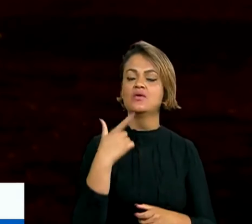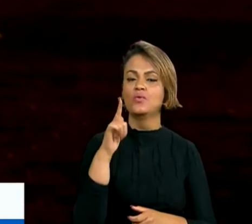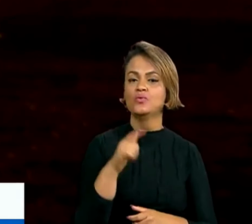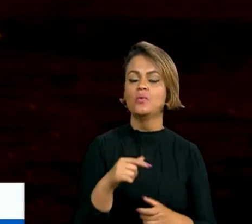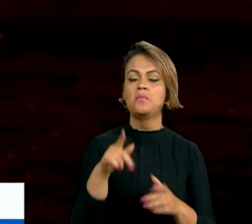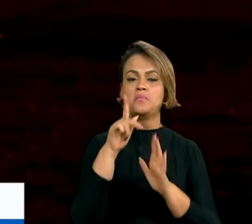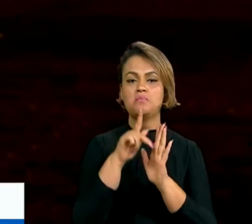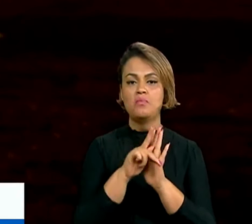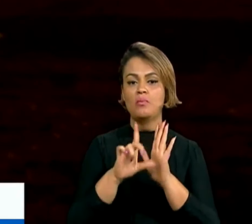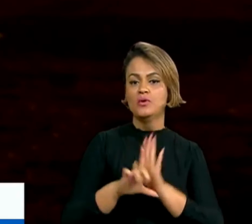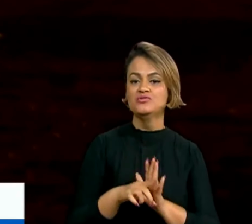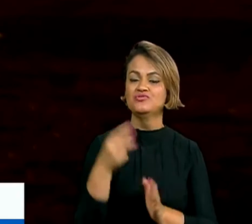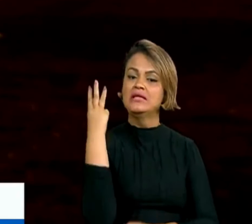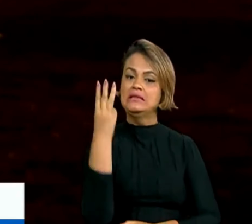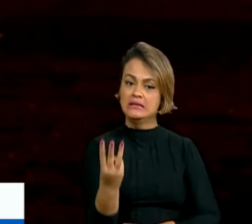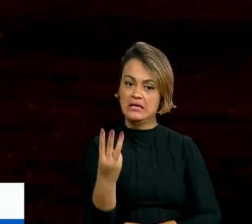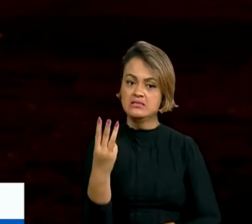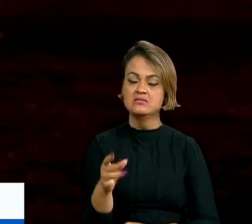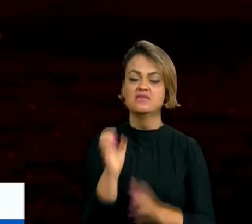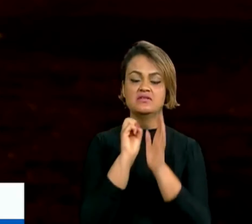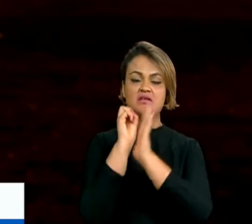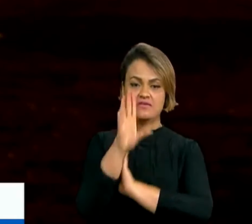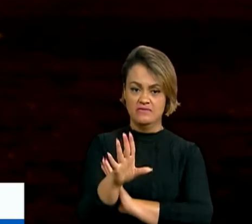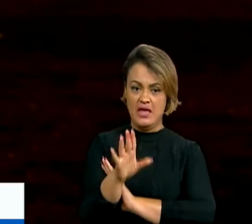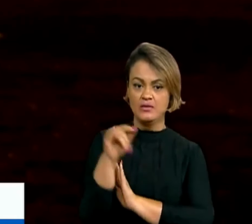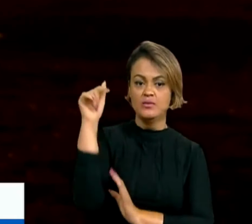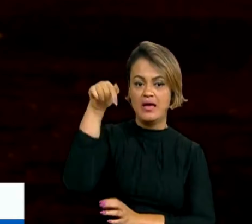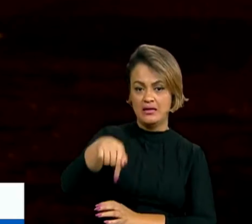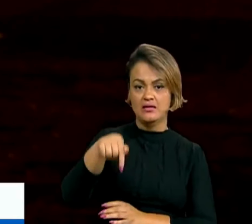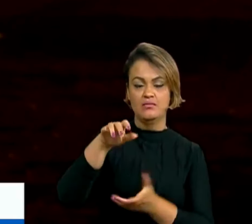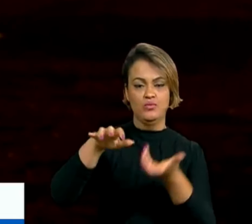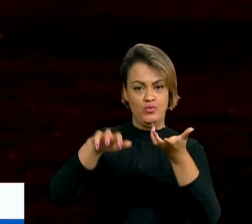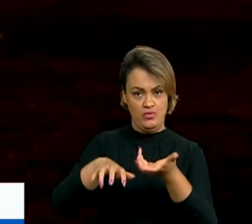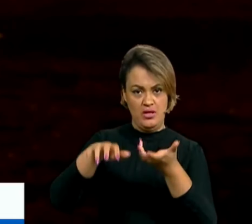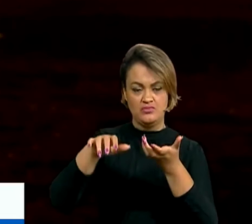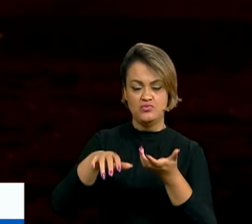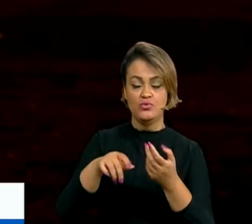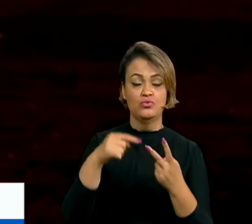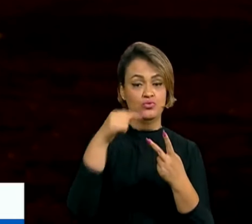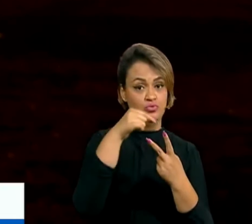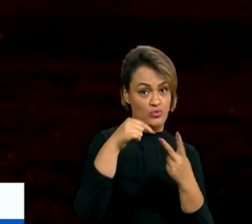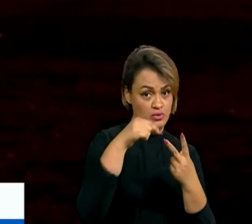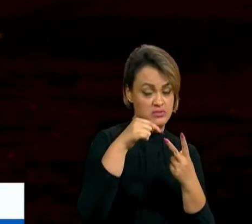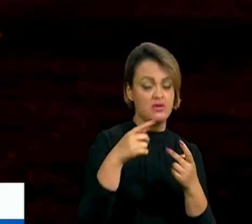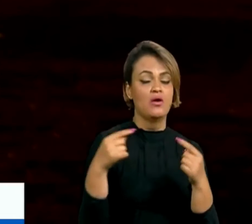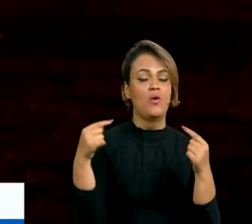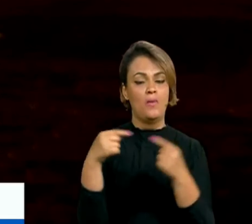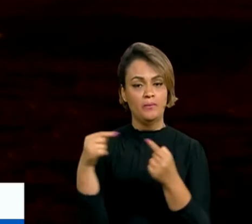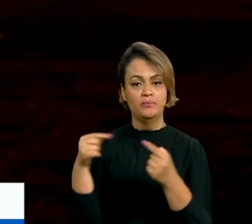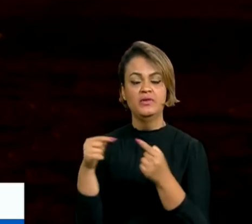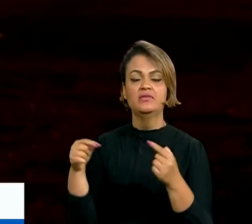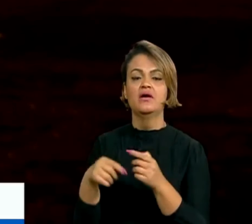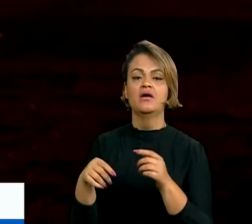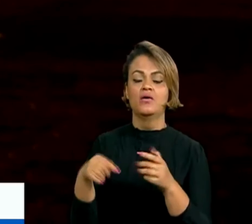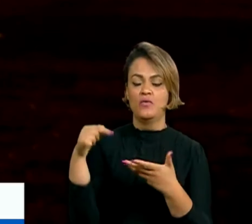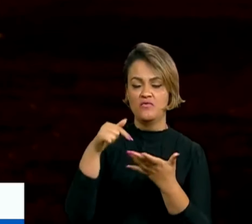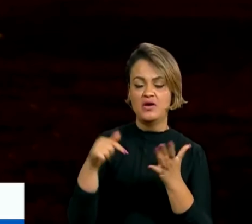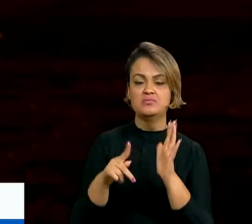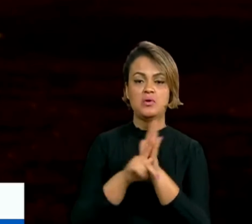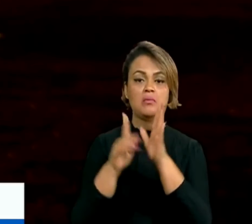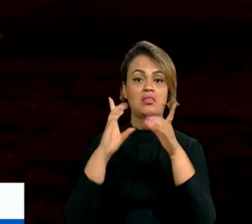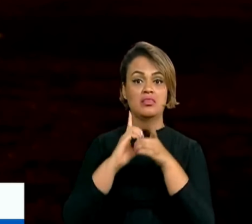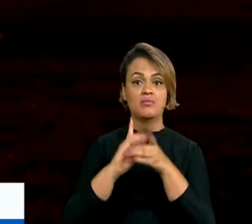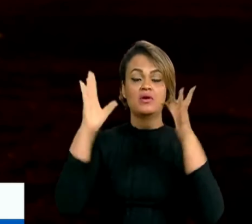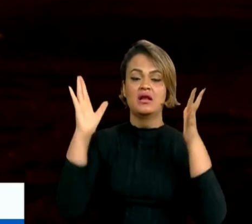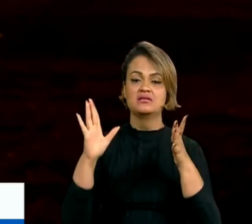3 projetos de lei que serão encaminhados aqui para o Congresso. 2 deles fazem parte do chamado pacote da